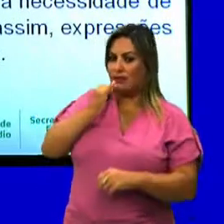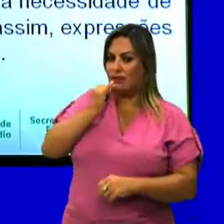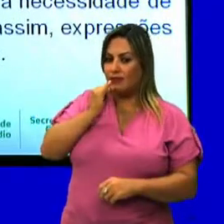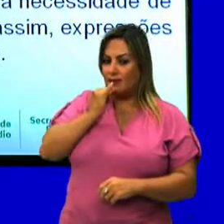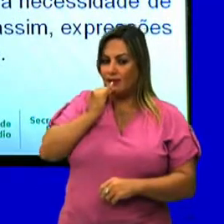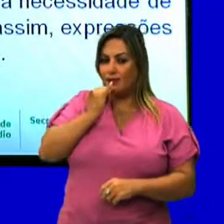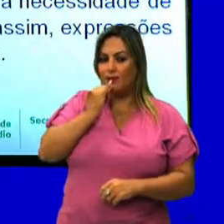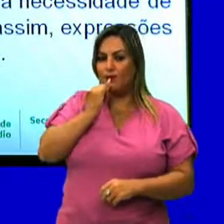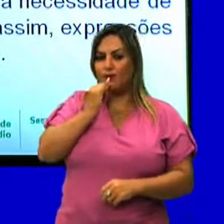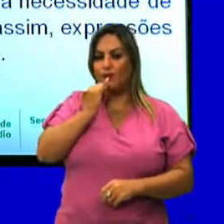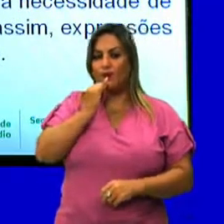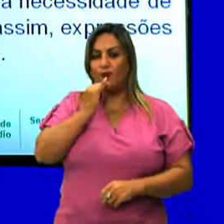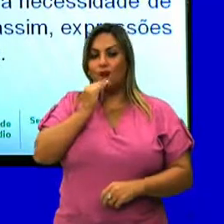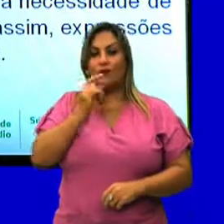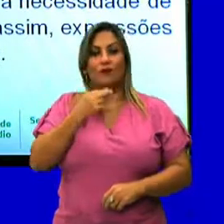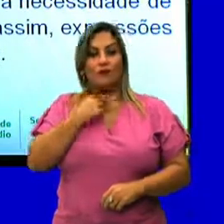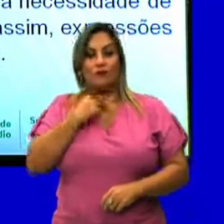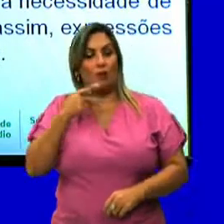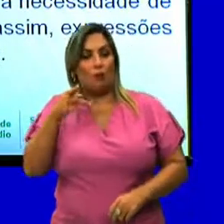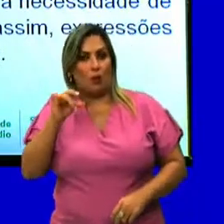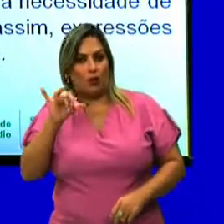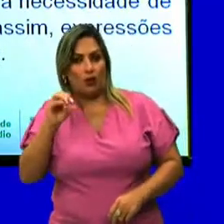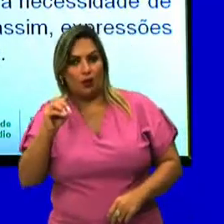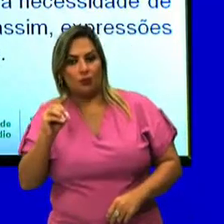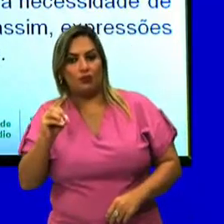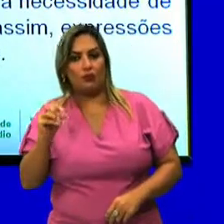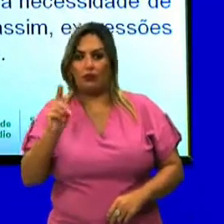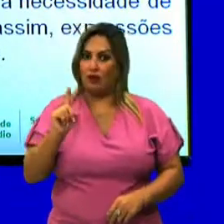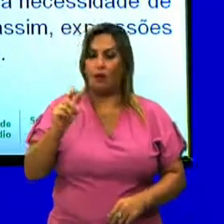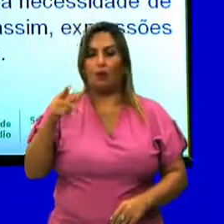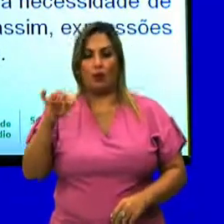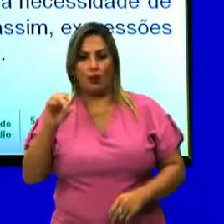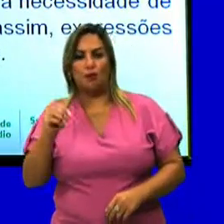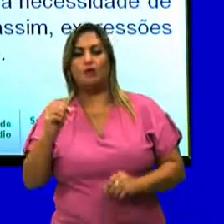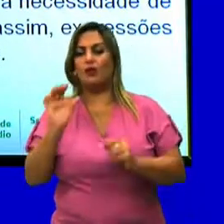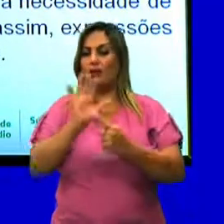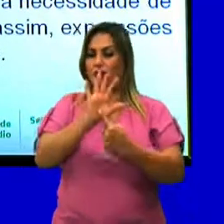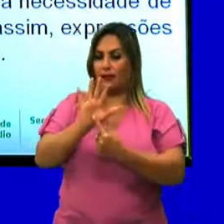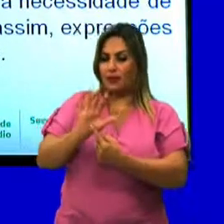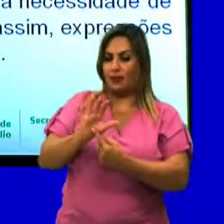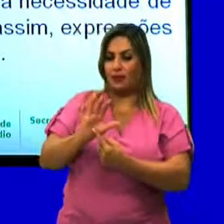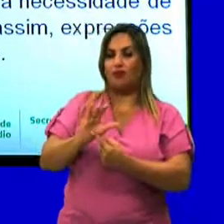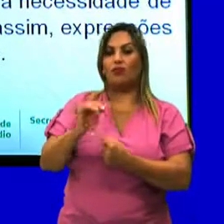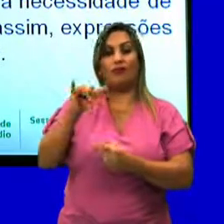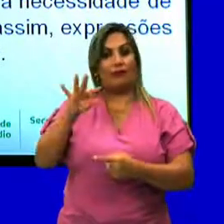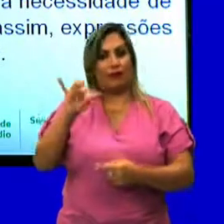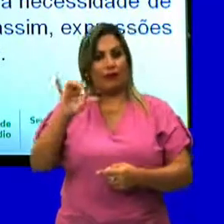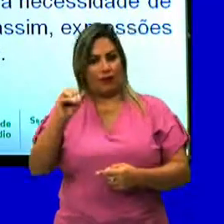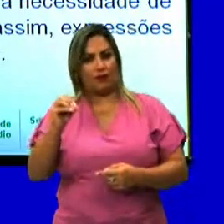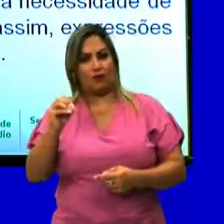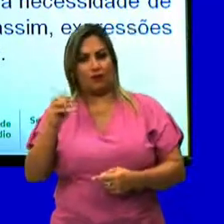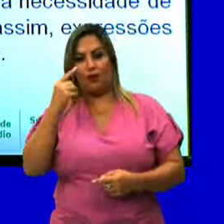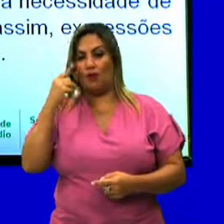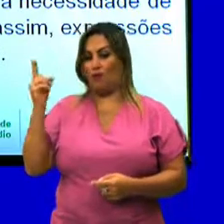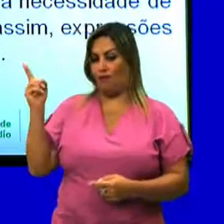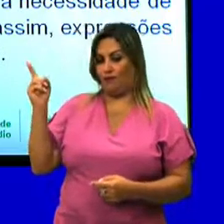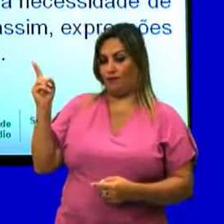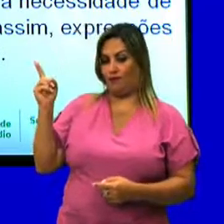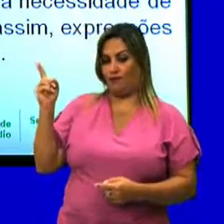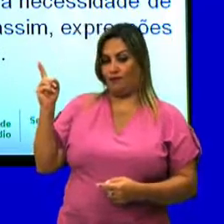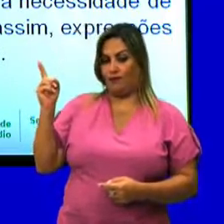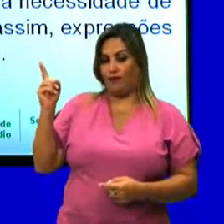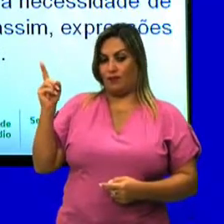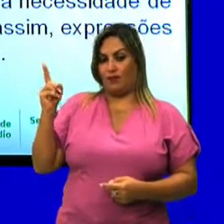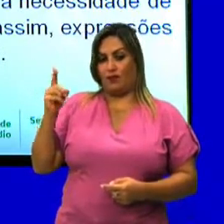esses exemplos não de não polinômios de nota necessidade e expoentes inteiros em expoentes